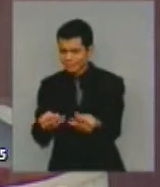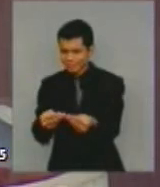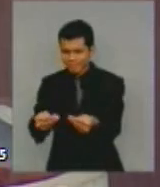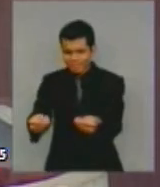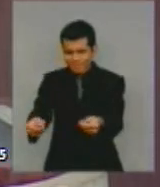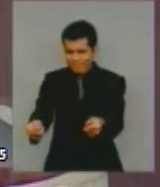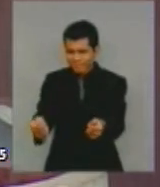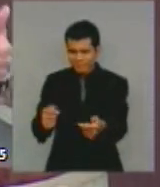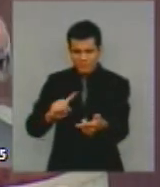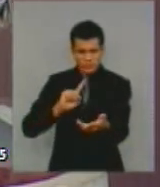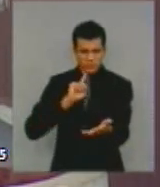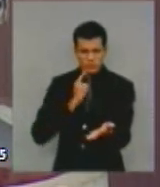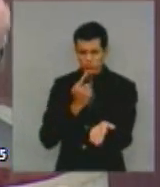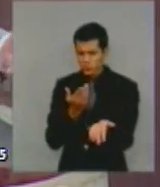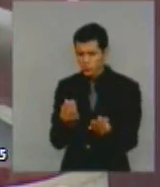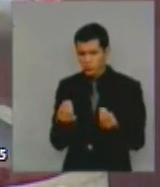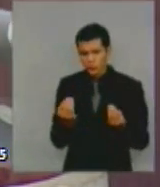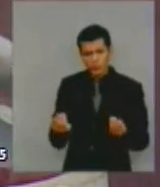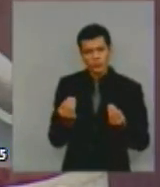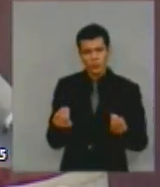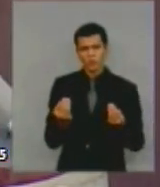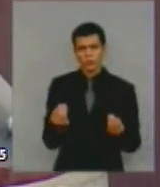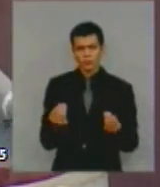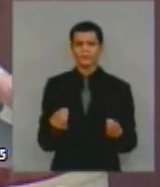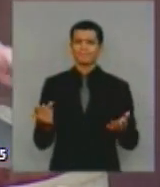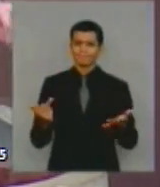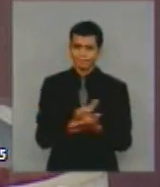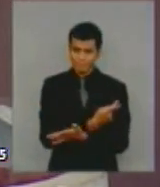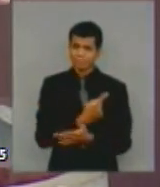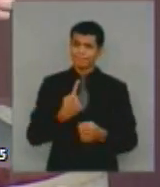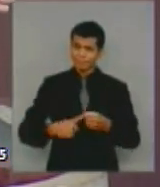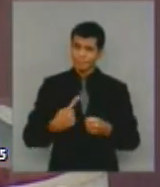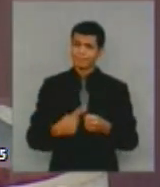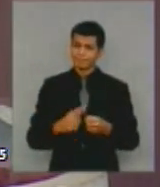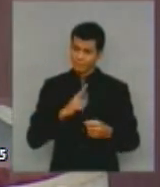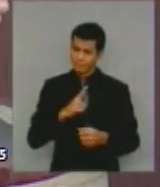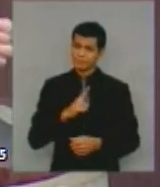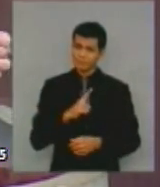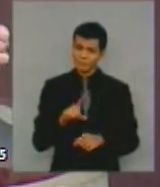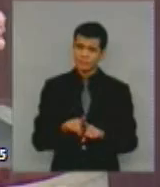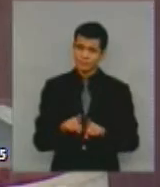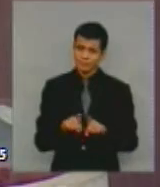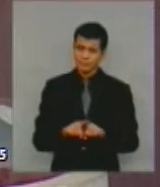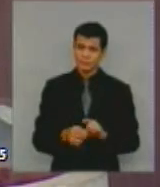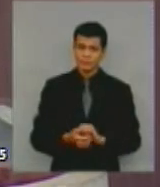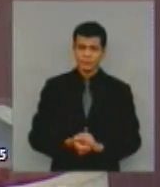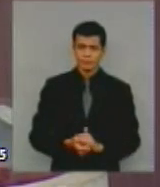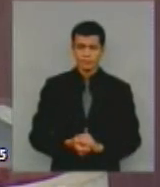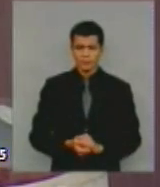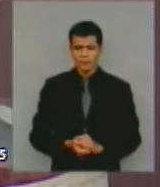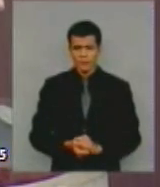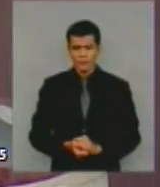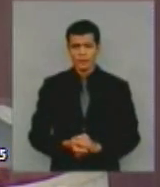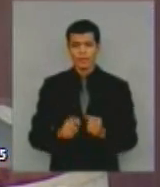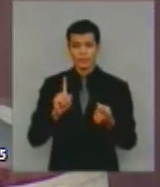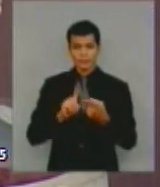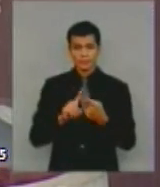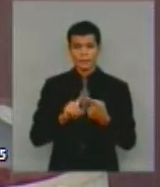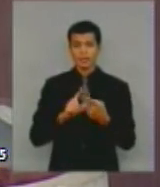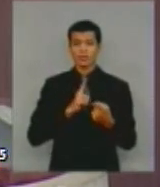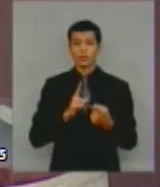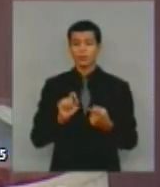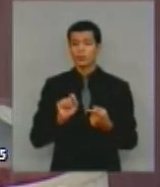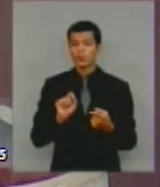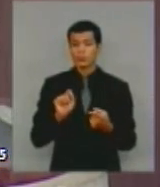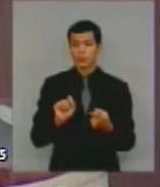desperdício. Nós temos sobretudo no meio urbano, ainda infraestrutura arcaica que amplia o desperdício.